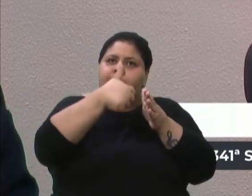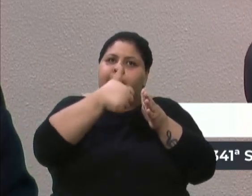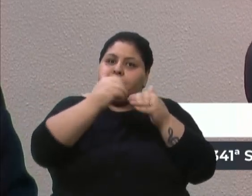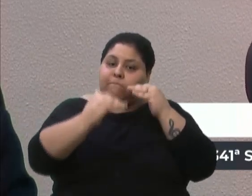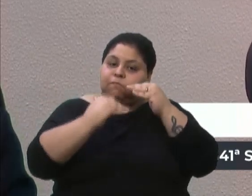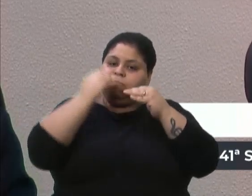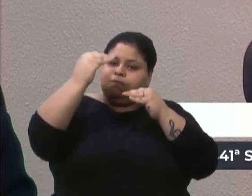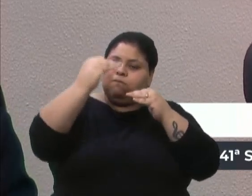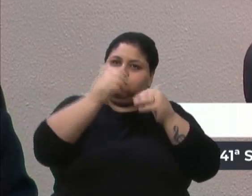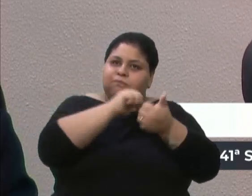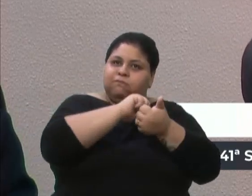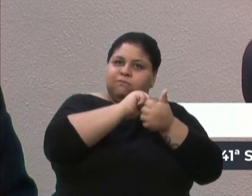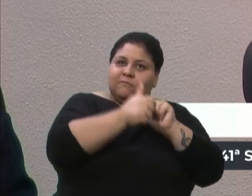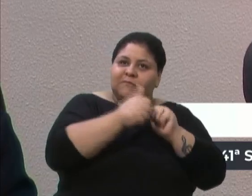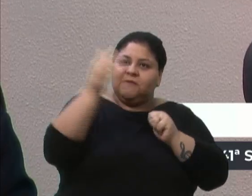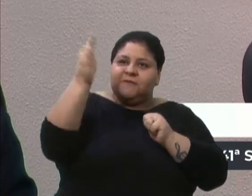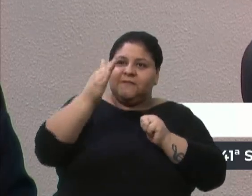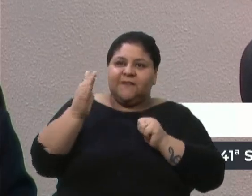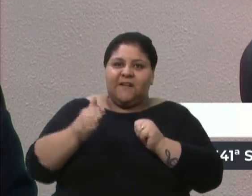de uma qualidade incrível.